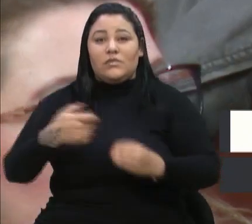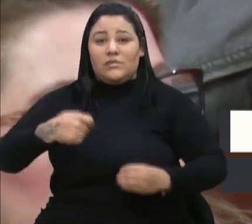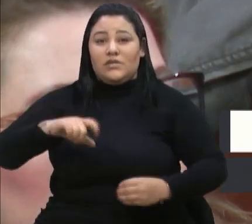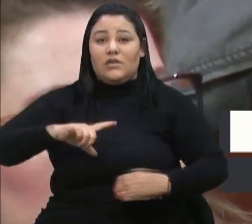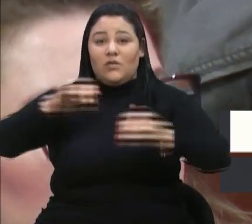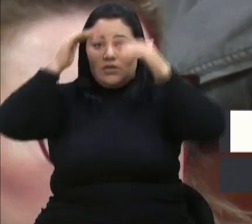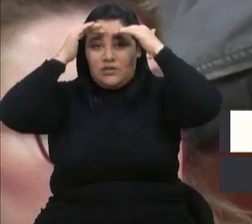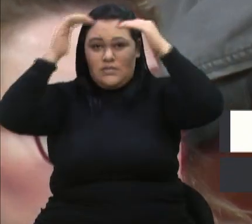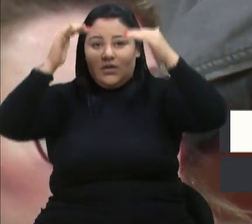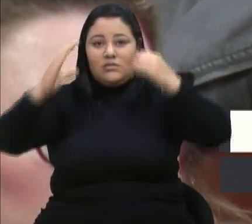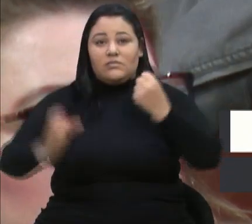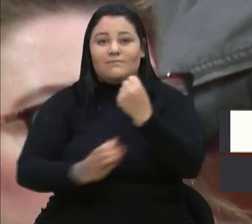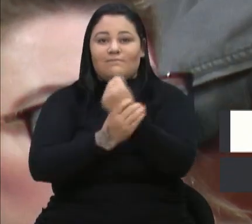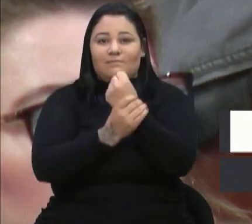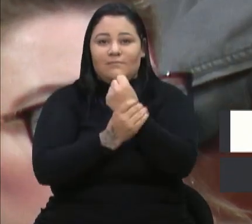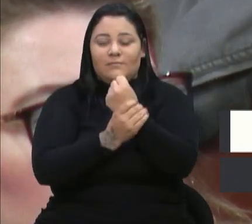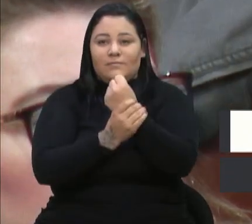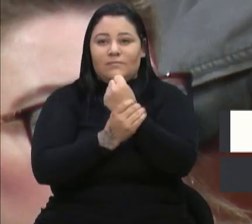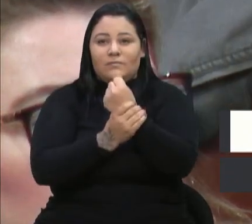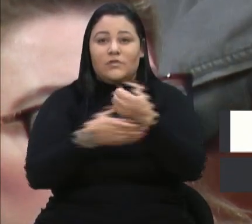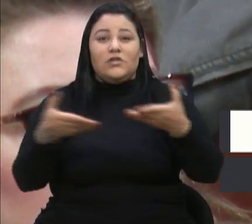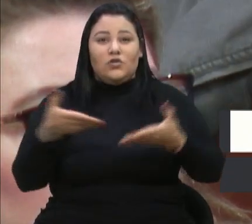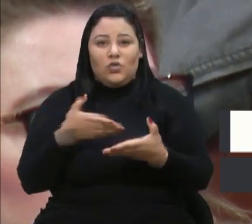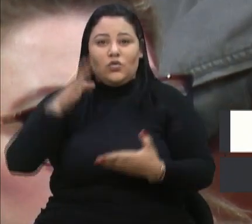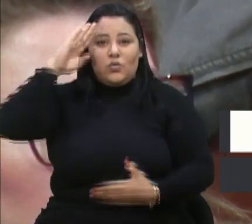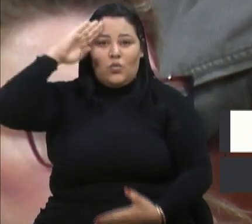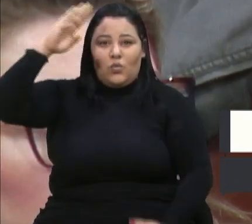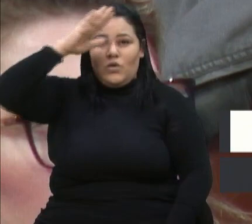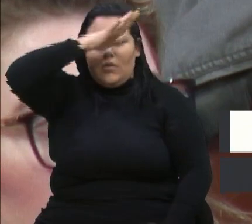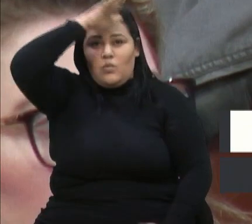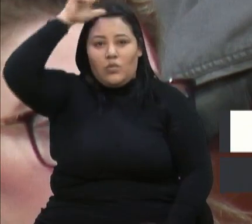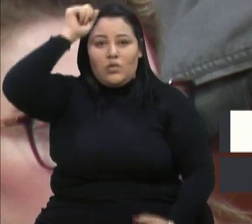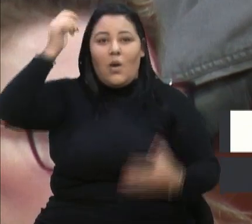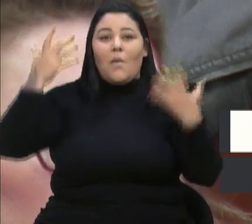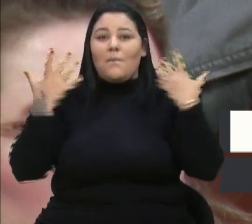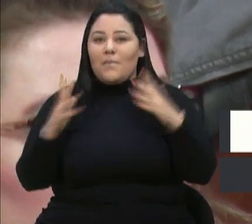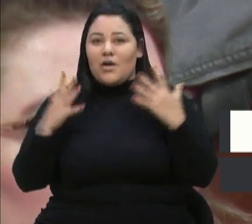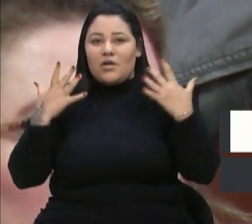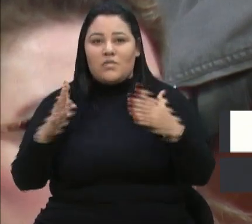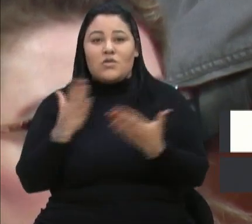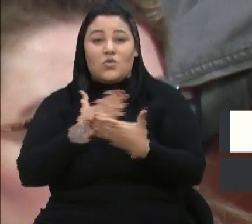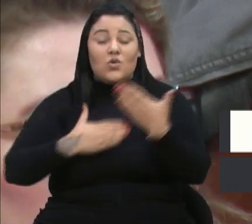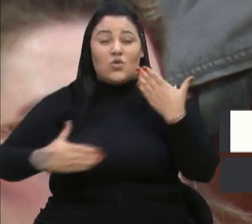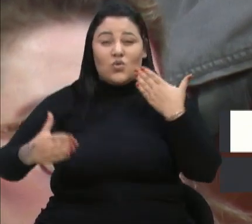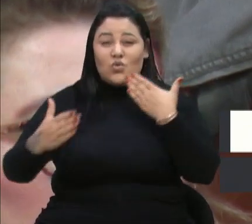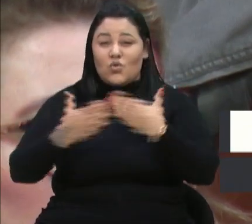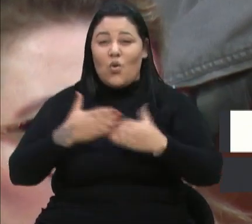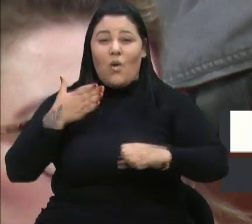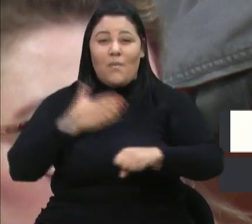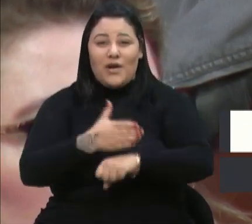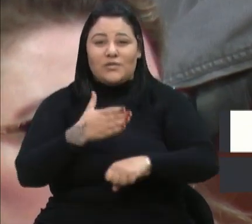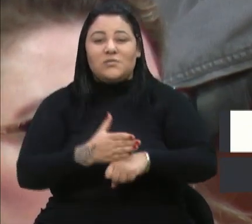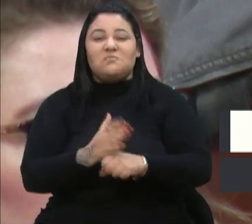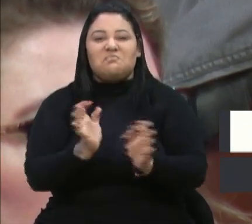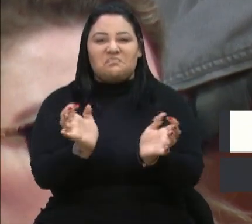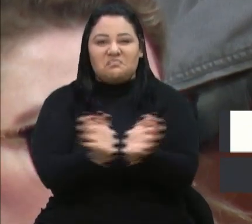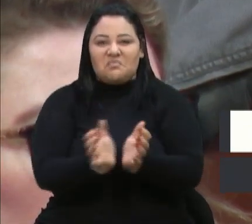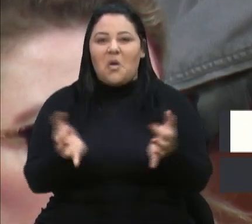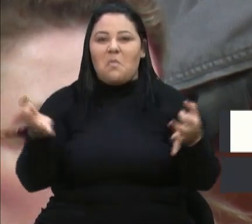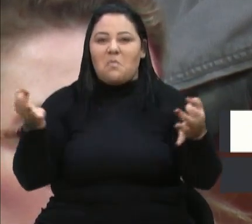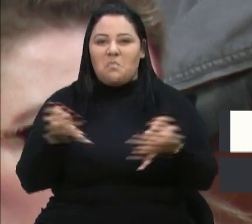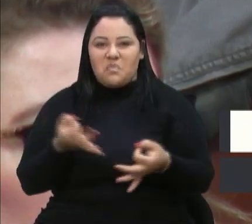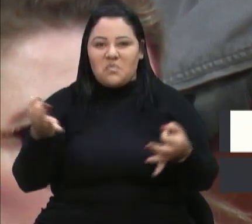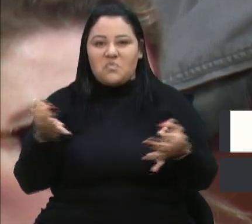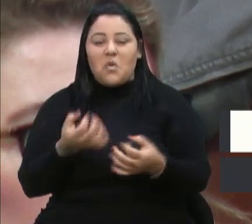da segurança. E hoje a Guarda Municipal, parabenizo a todos que fazem parte dessa equipe maravilhosa, porque vocês fazem